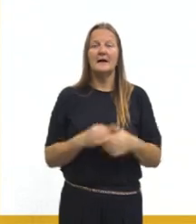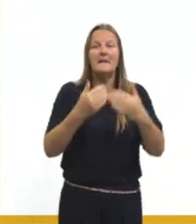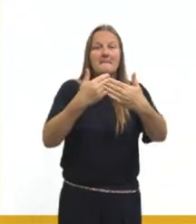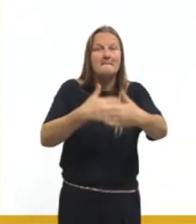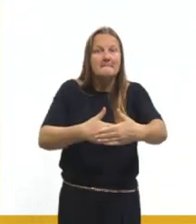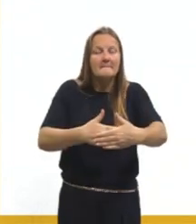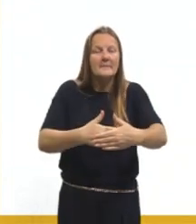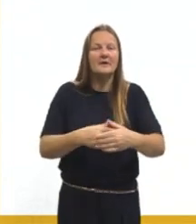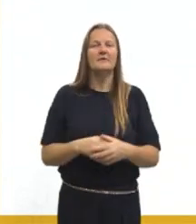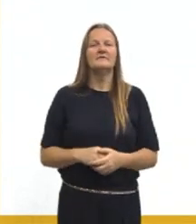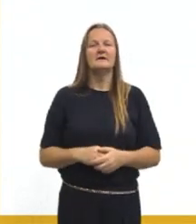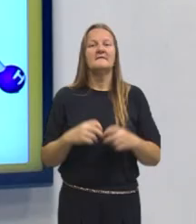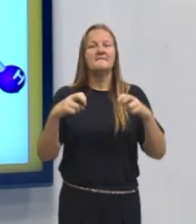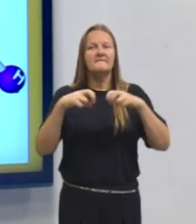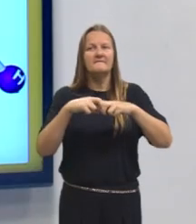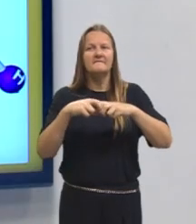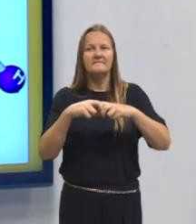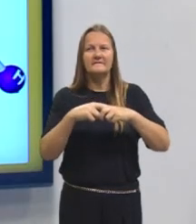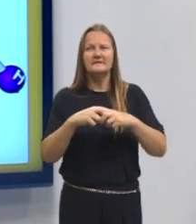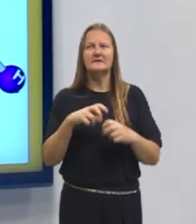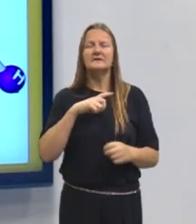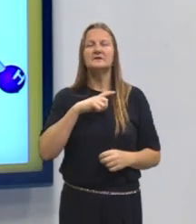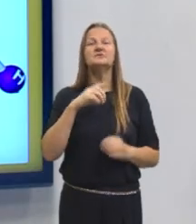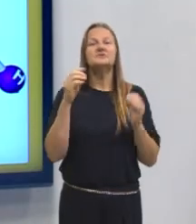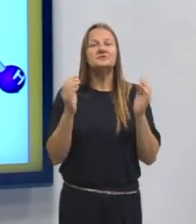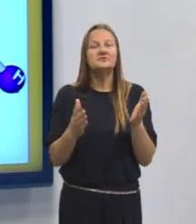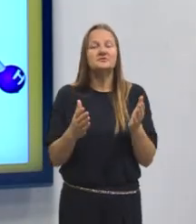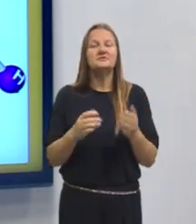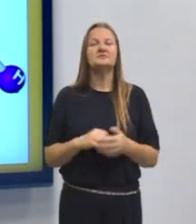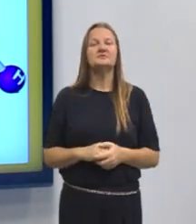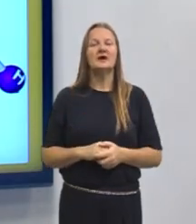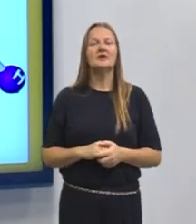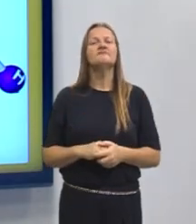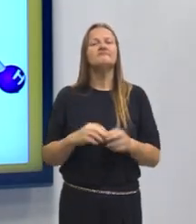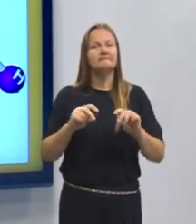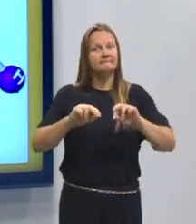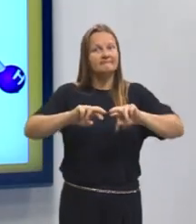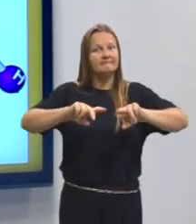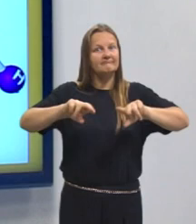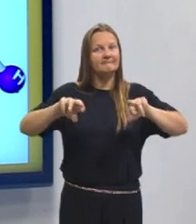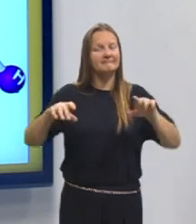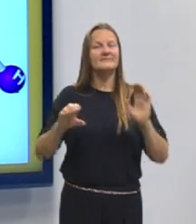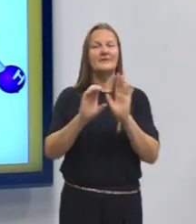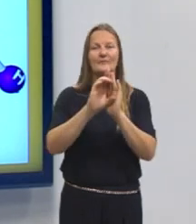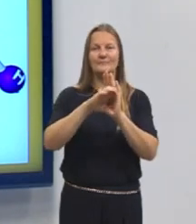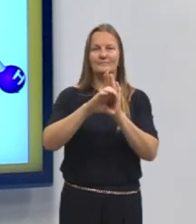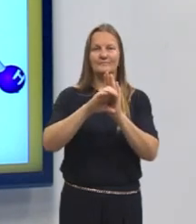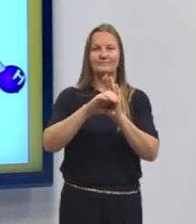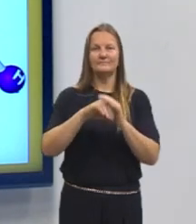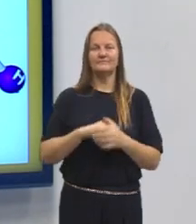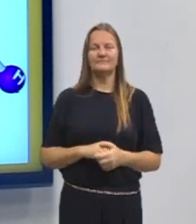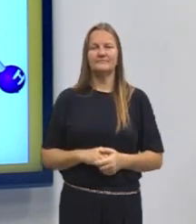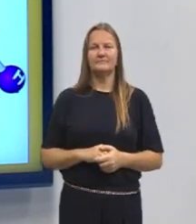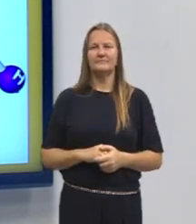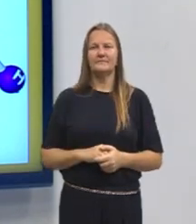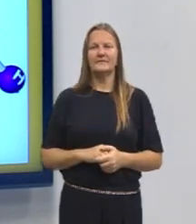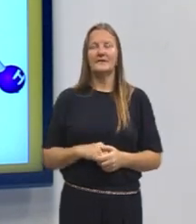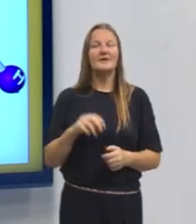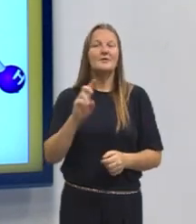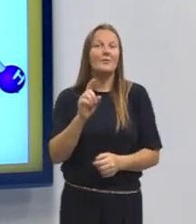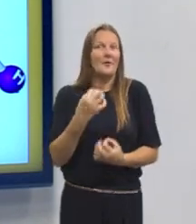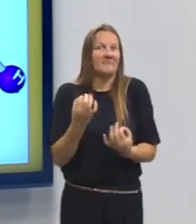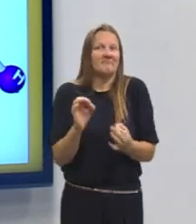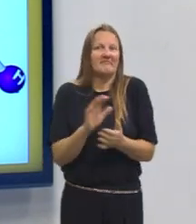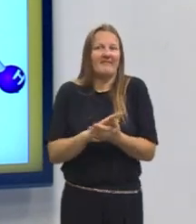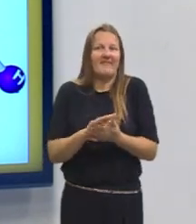da física né as questões de física já estavam se tornando muito mais conceituais então para a gente talvez já não foi tanta essa surpresa de